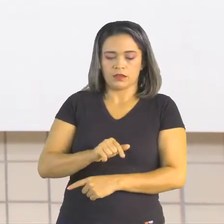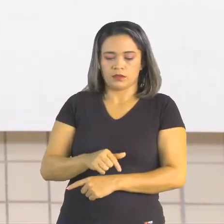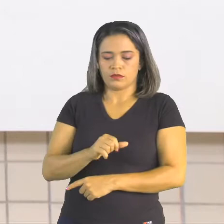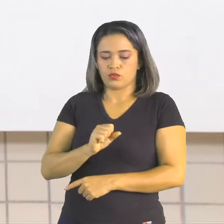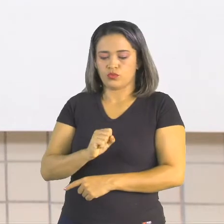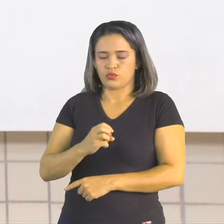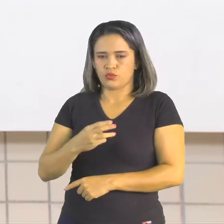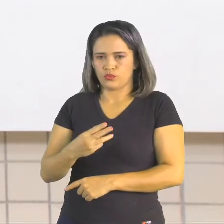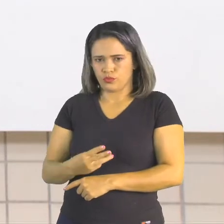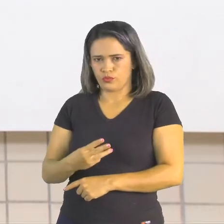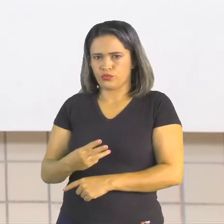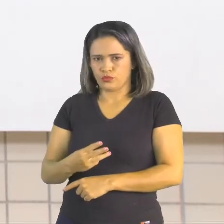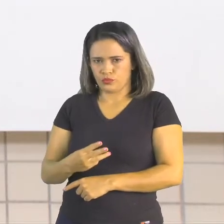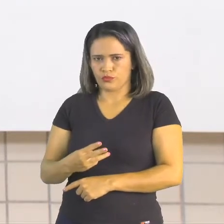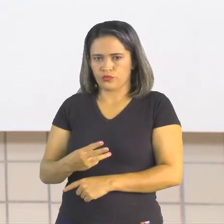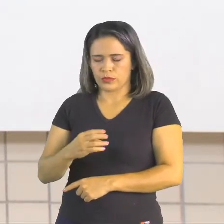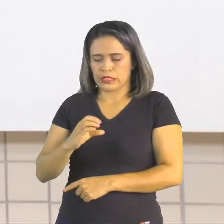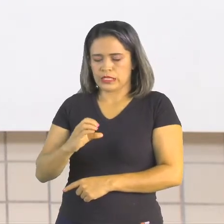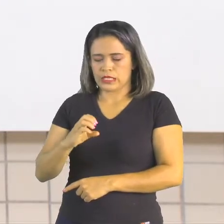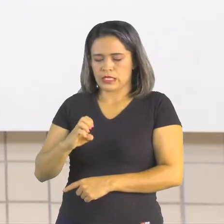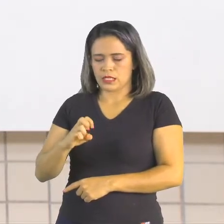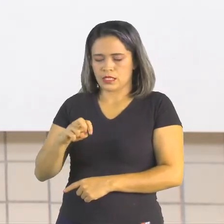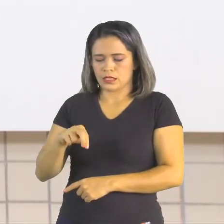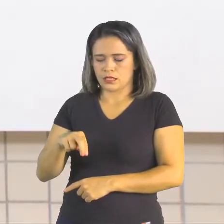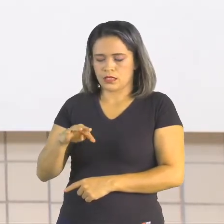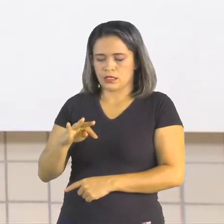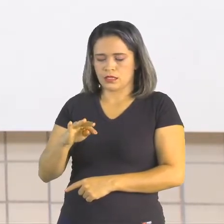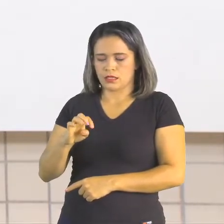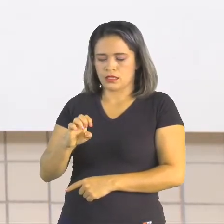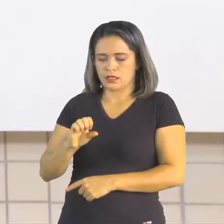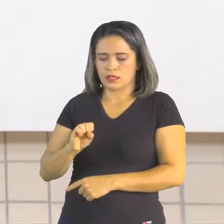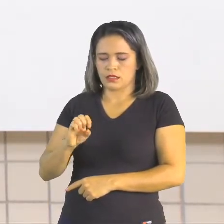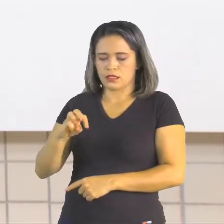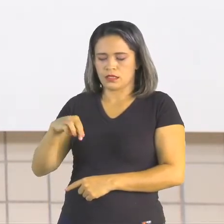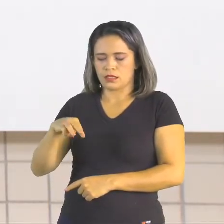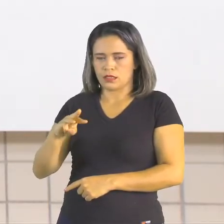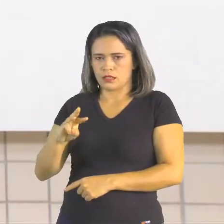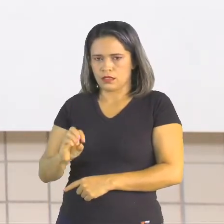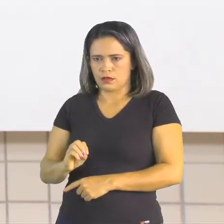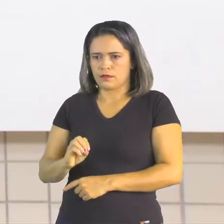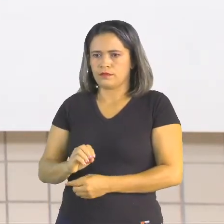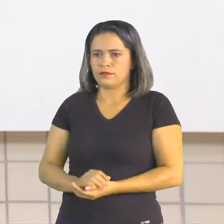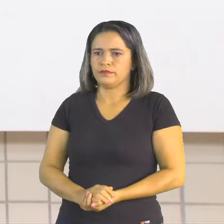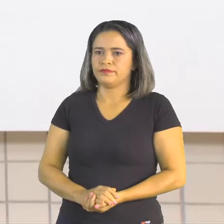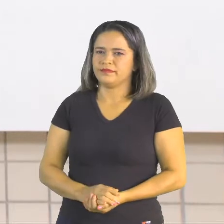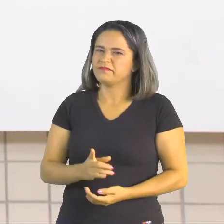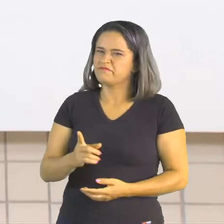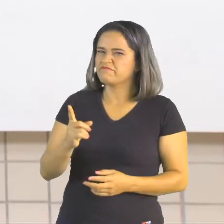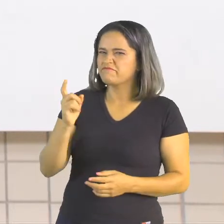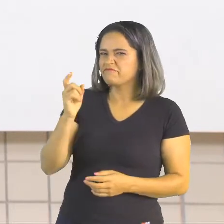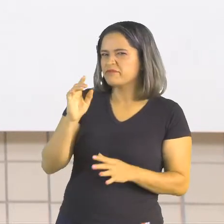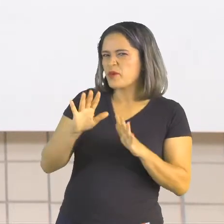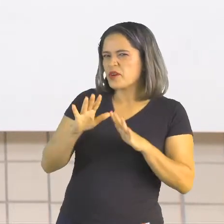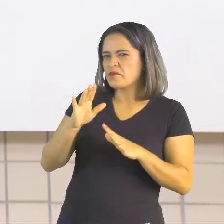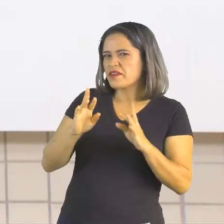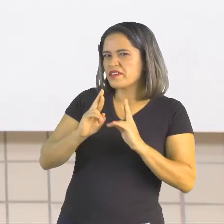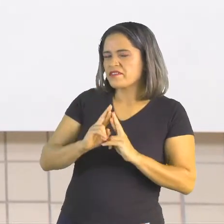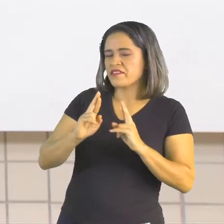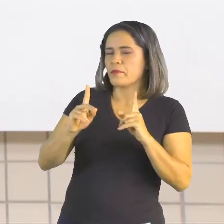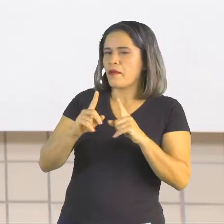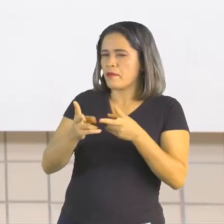5,83 centésimos. Ok? Essa aqui já foi um pouquinho mais diferente, mas vocês percebam